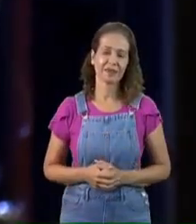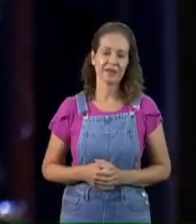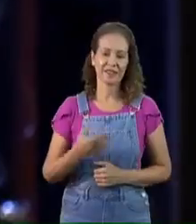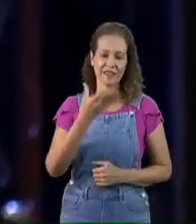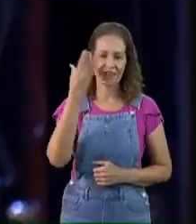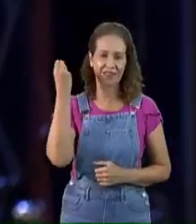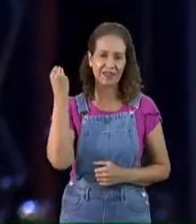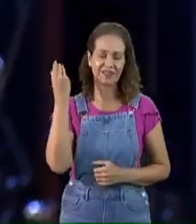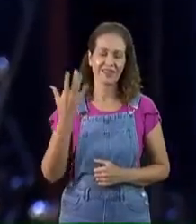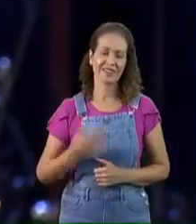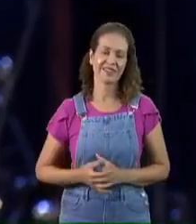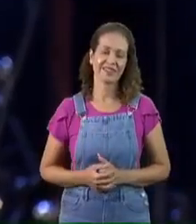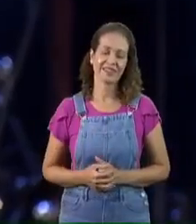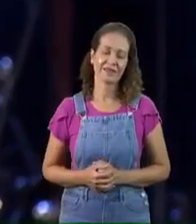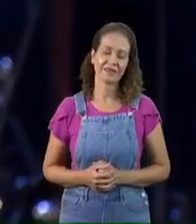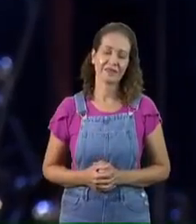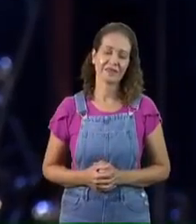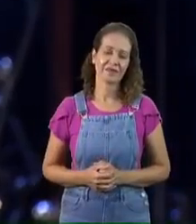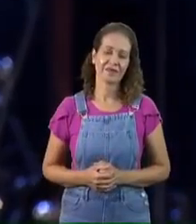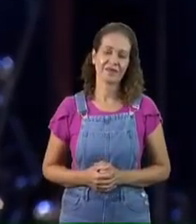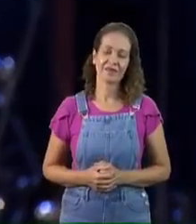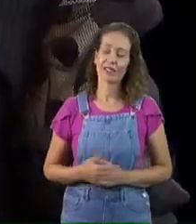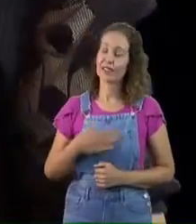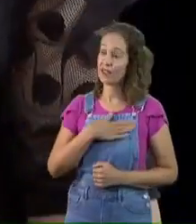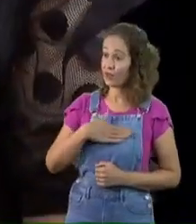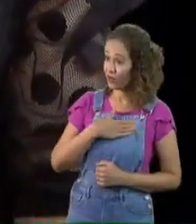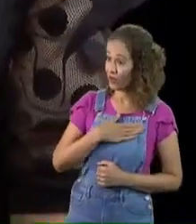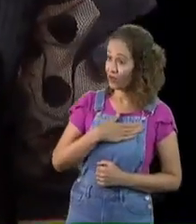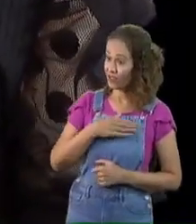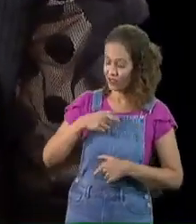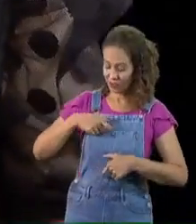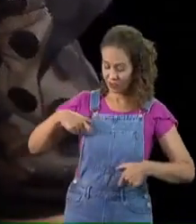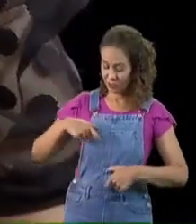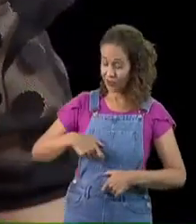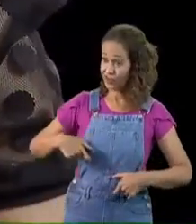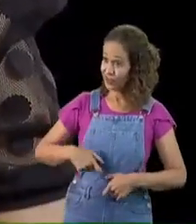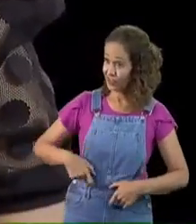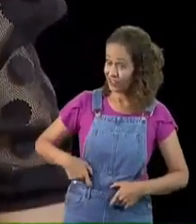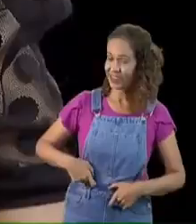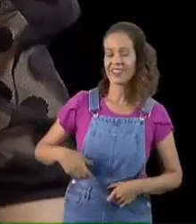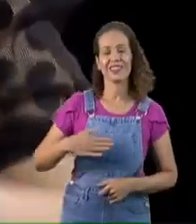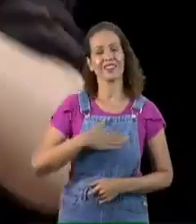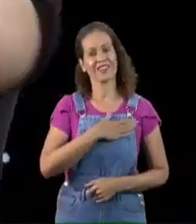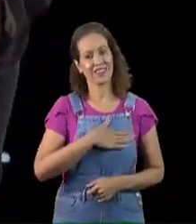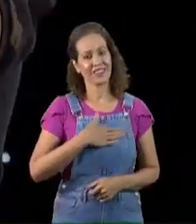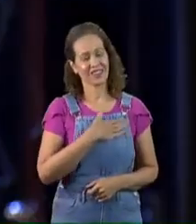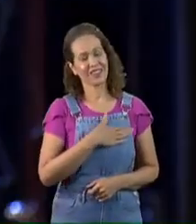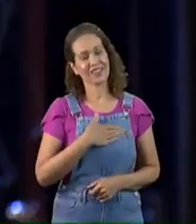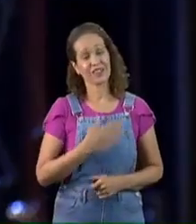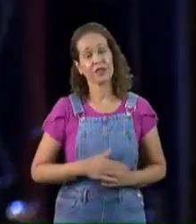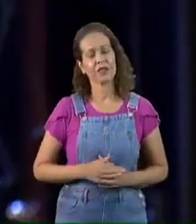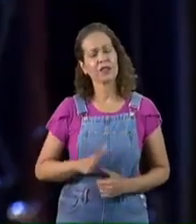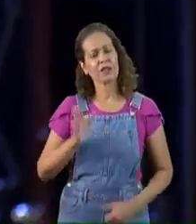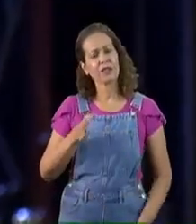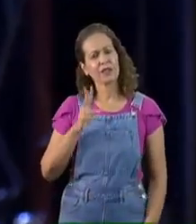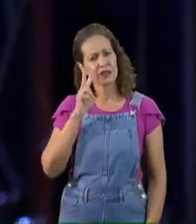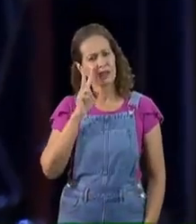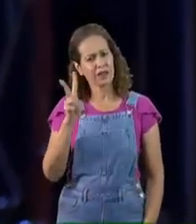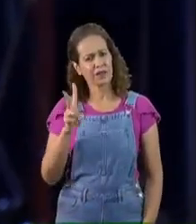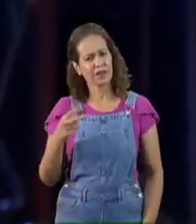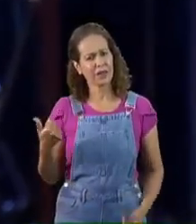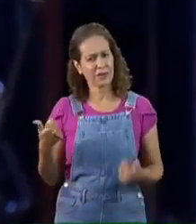esqueceu? Mas você gosta muito do tigre? Eu gosto. É? Você já viu um tigre de